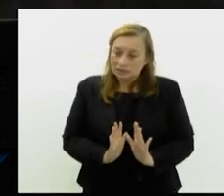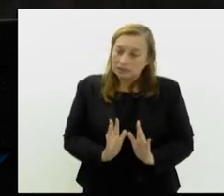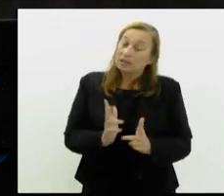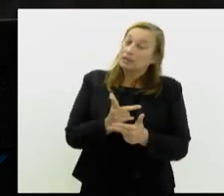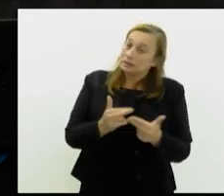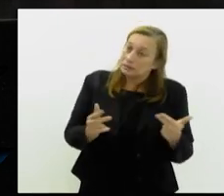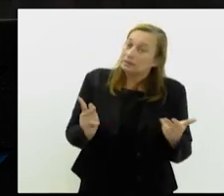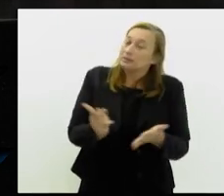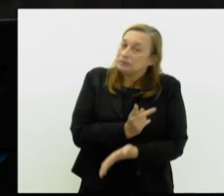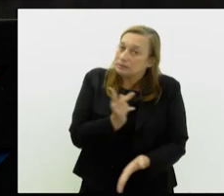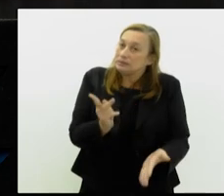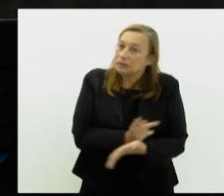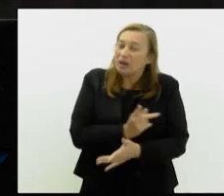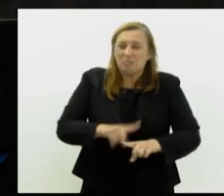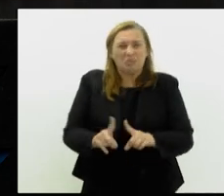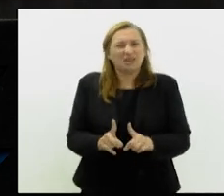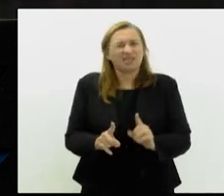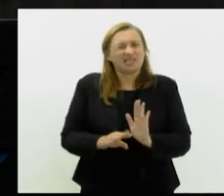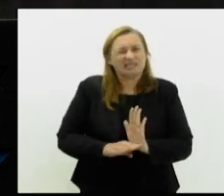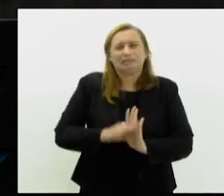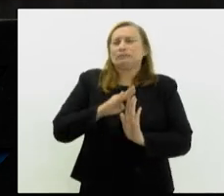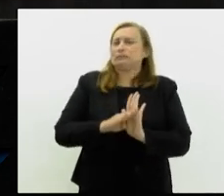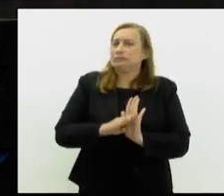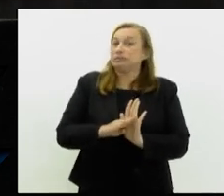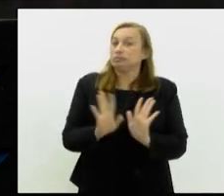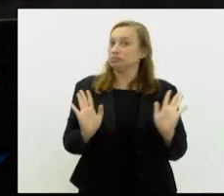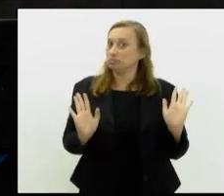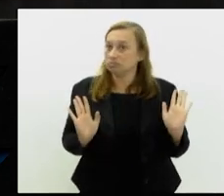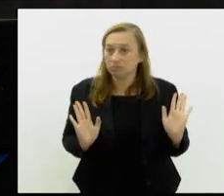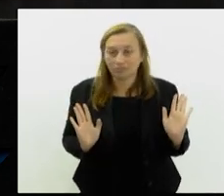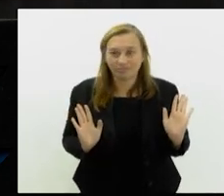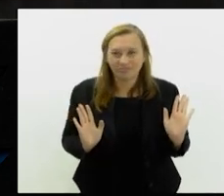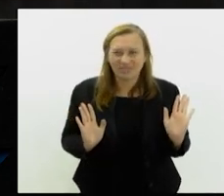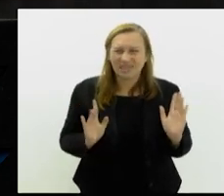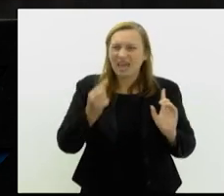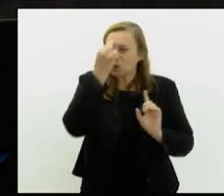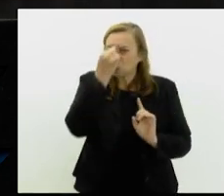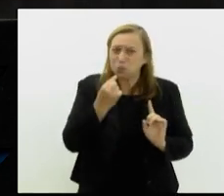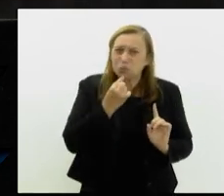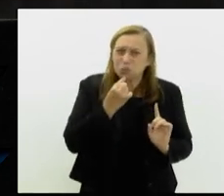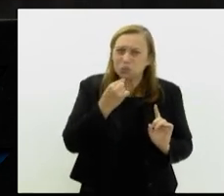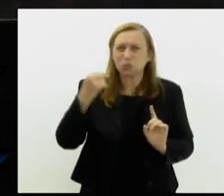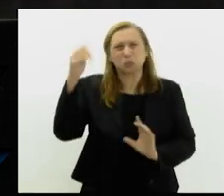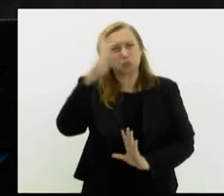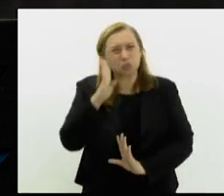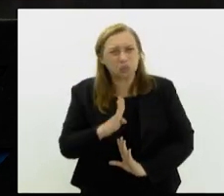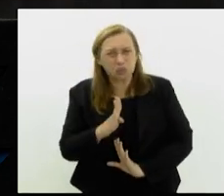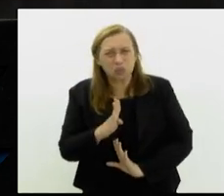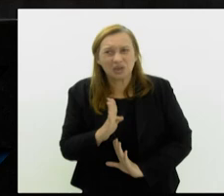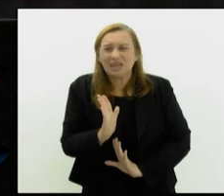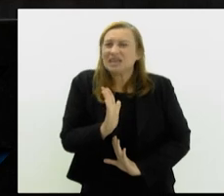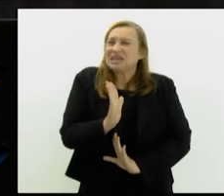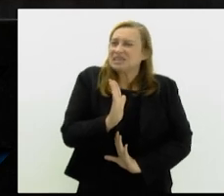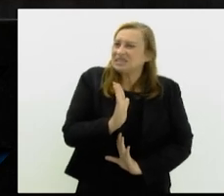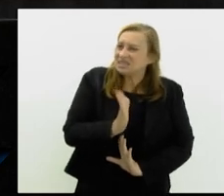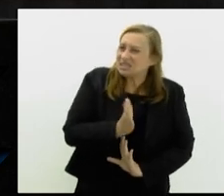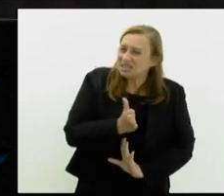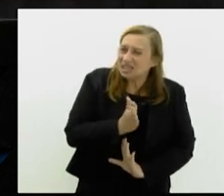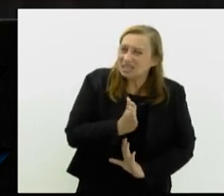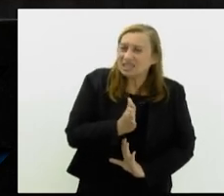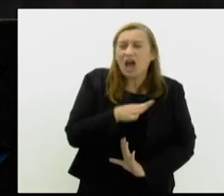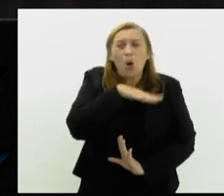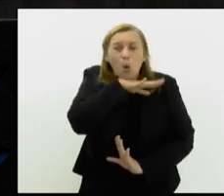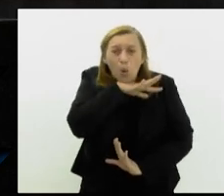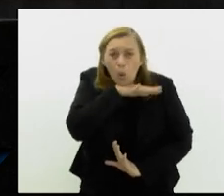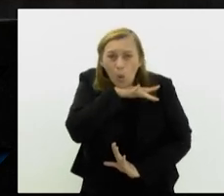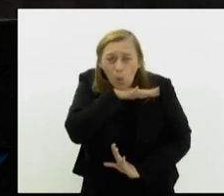coisa errada mas nesse nível a imagem do Brasil que já está abaixo do nível do